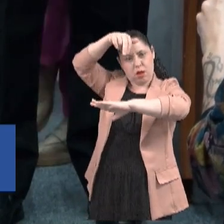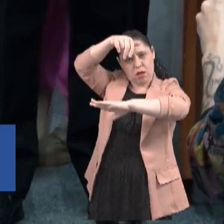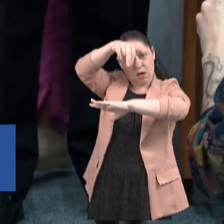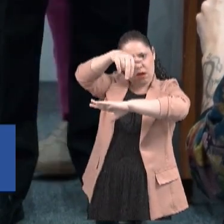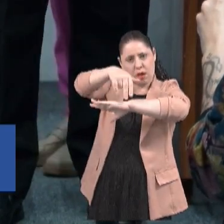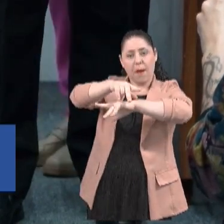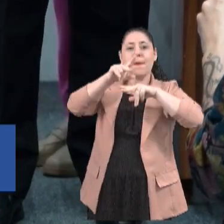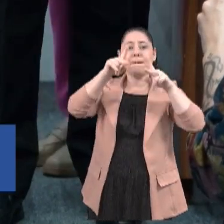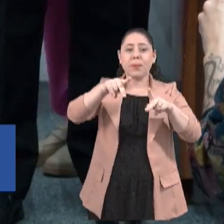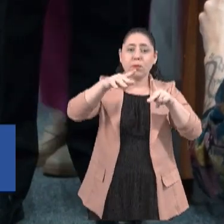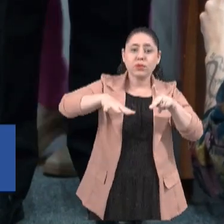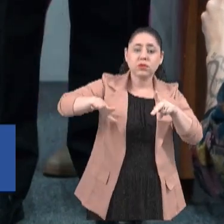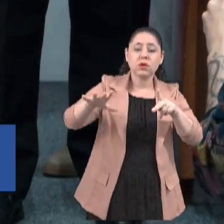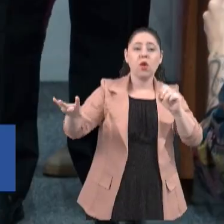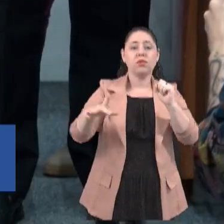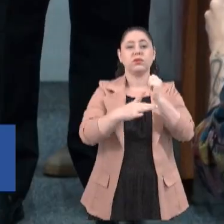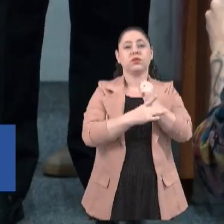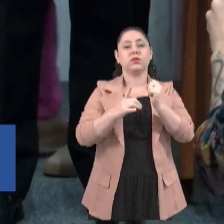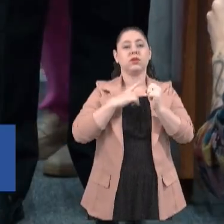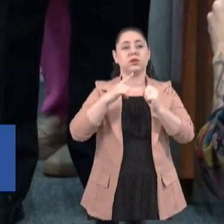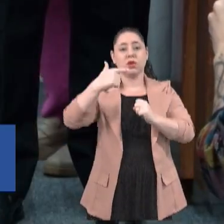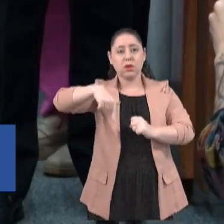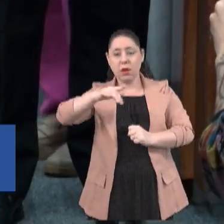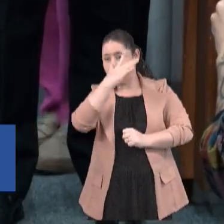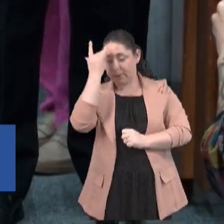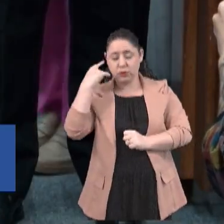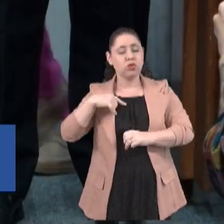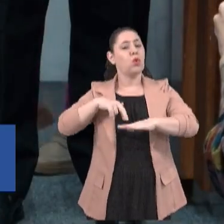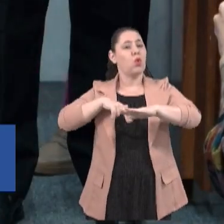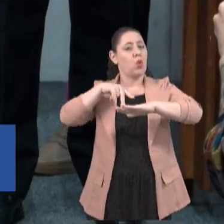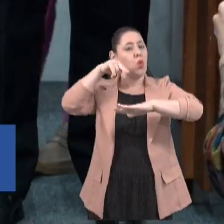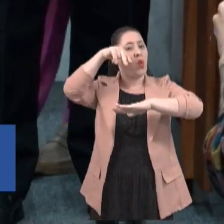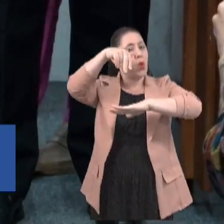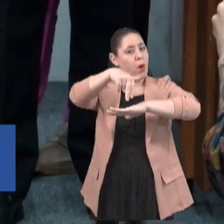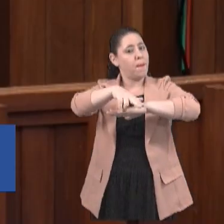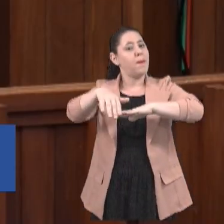para a população, para garantir segurança para essas pessoas.